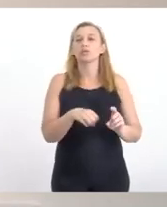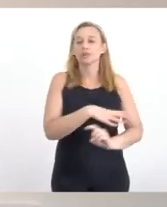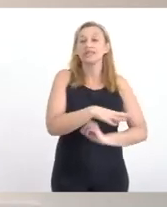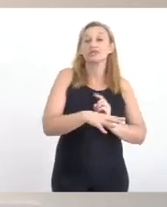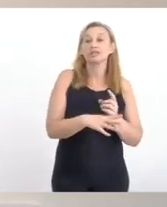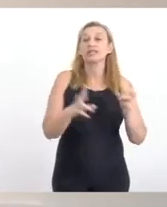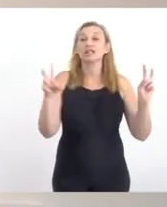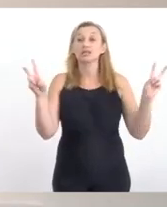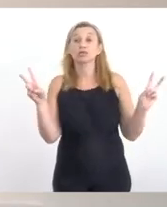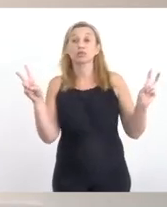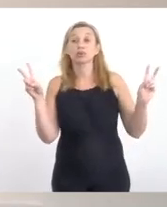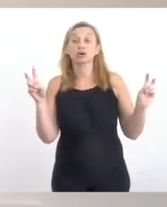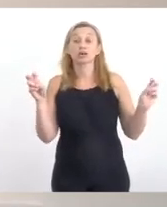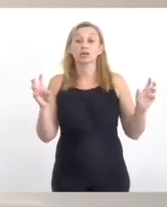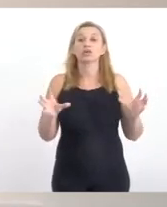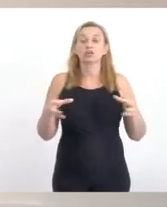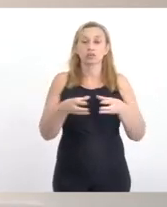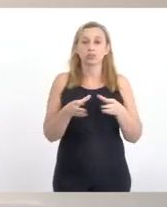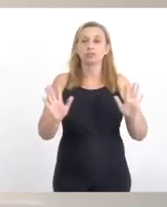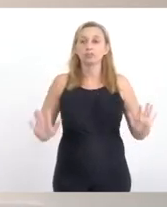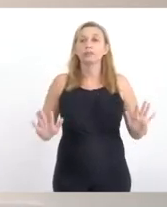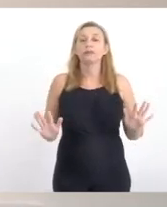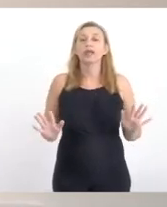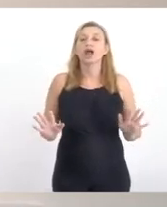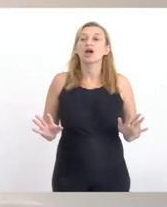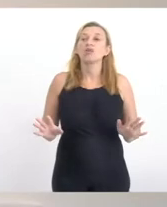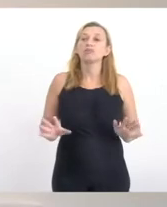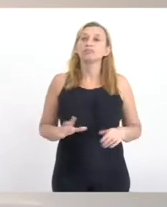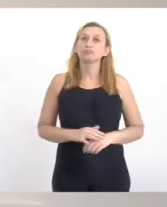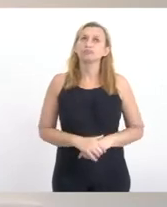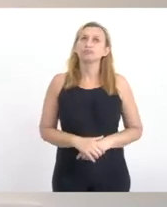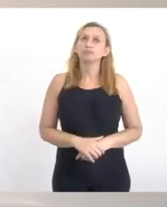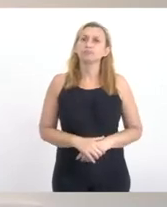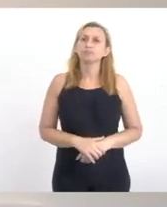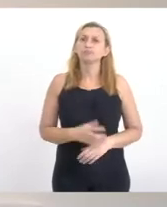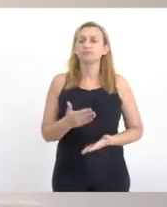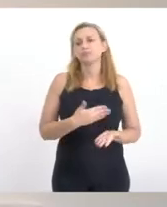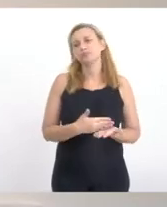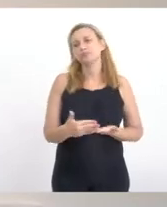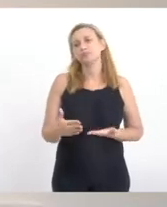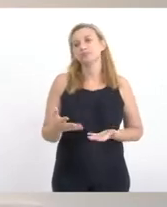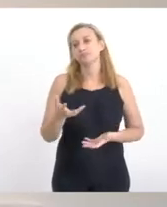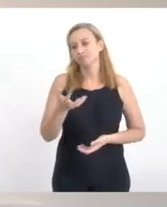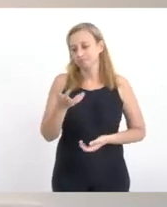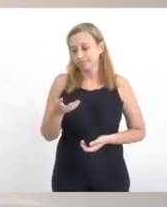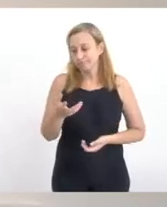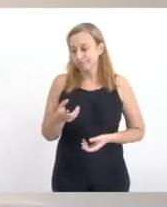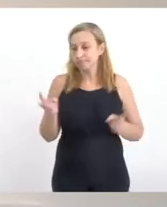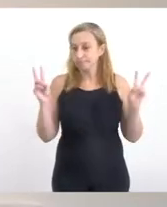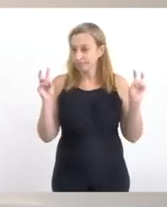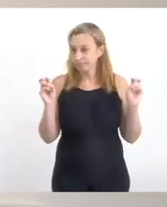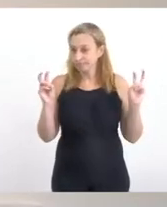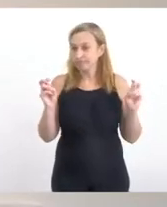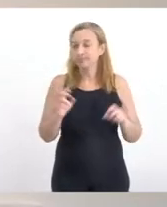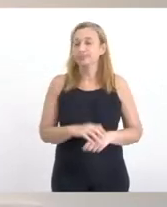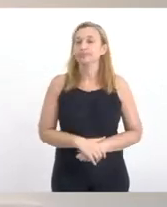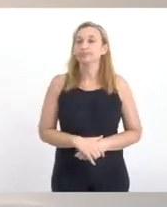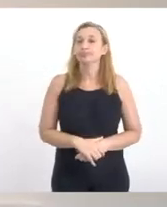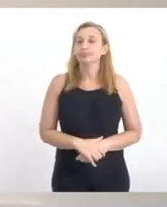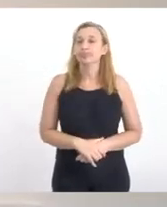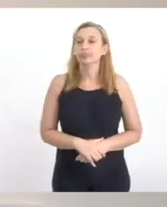sobre essa comissão E aí quando eu queria iniciar né por essa questão mesmo